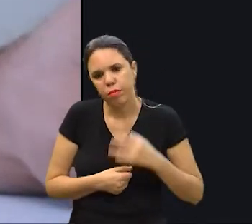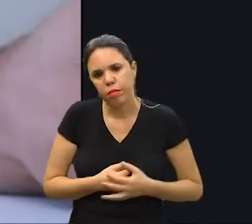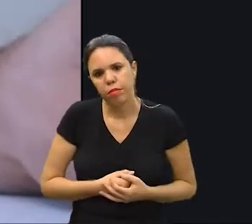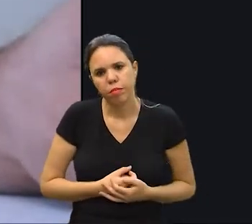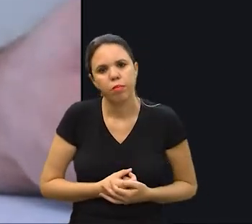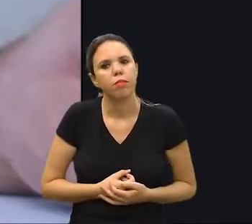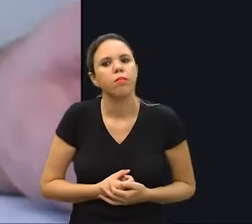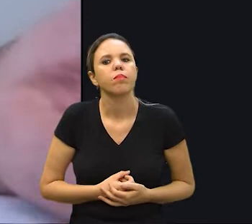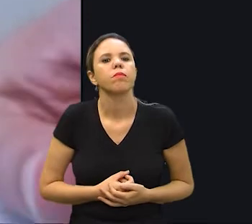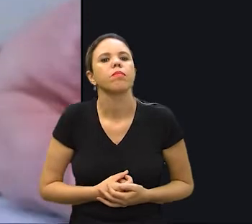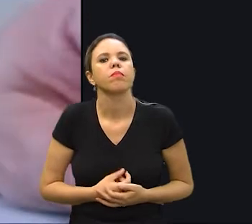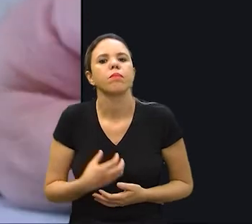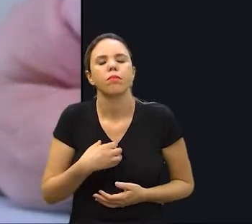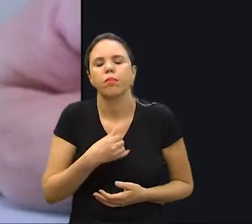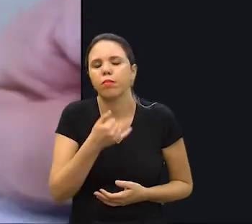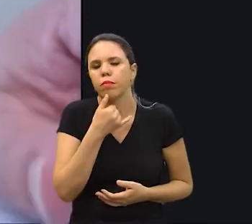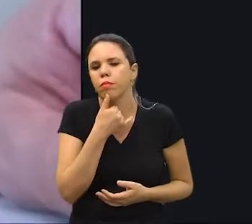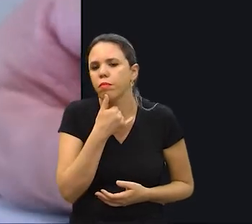porque